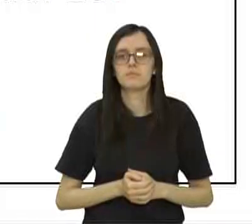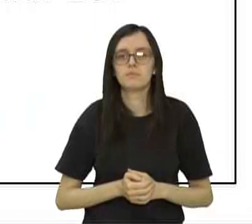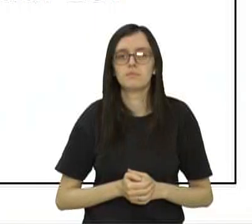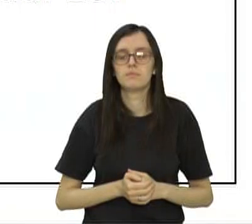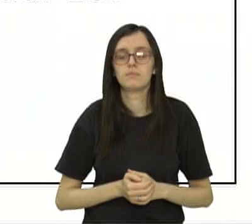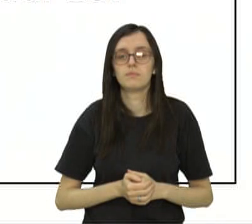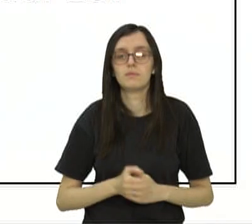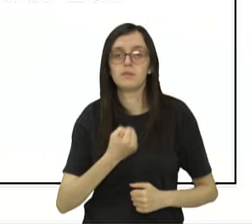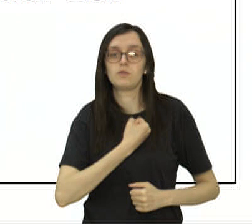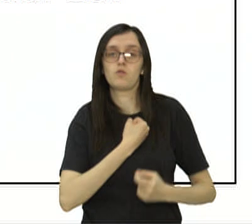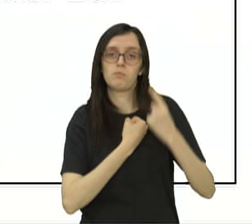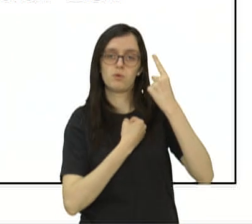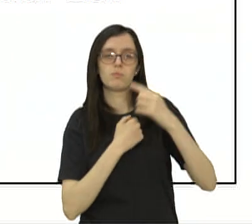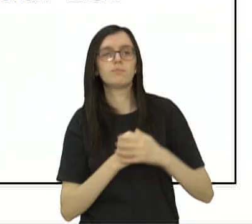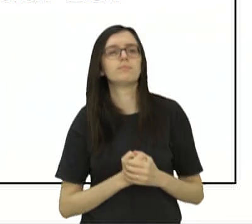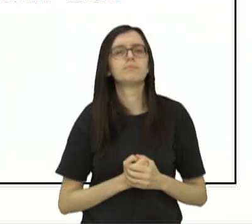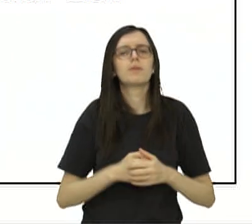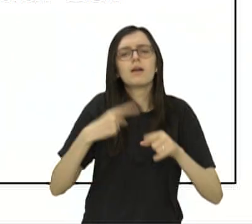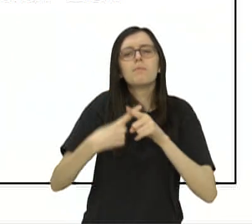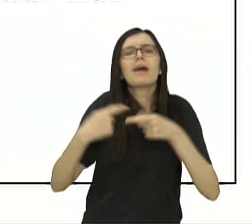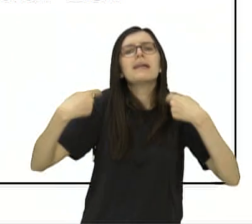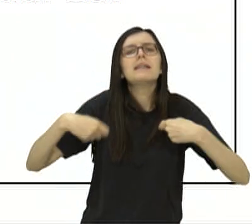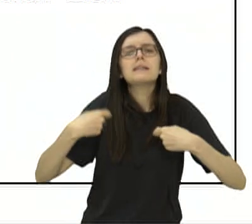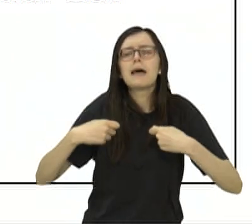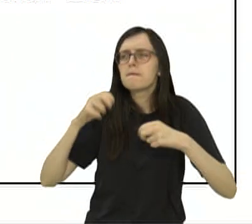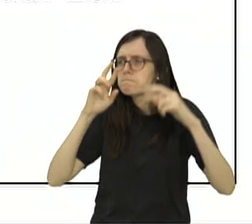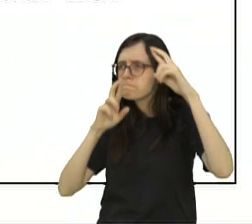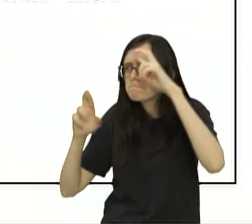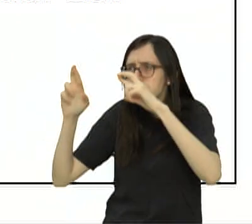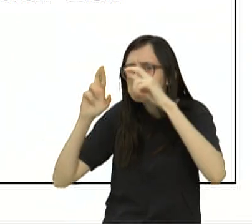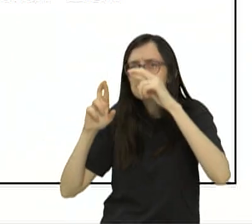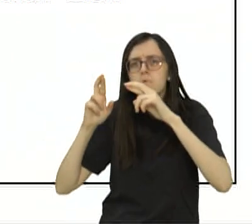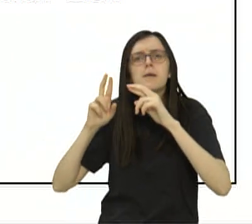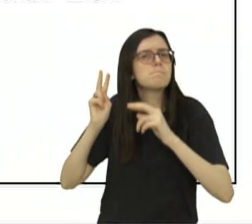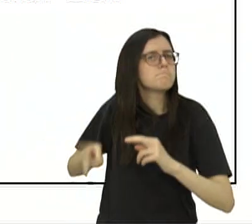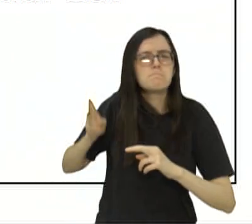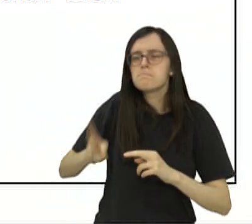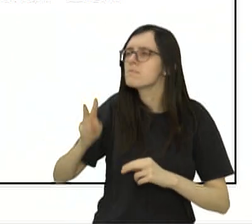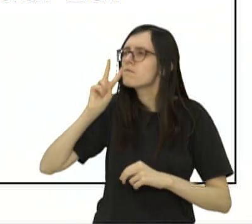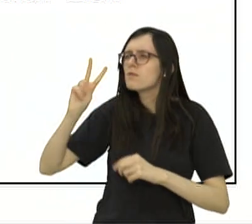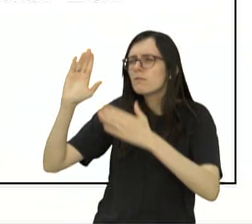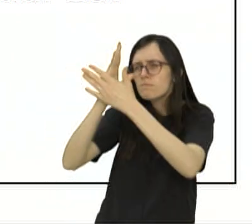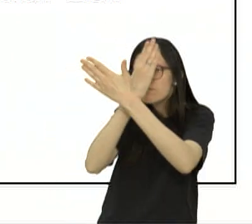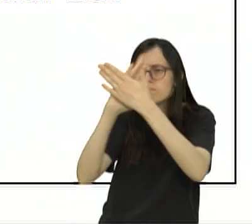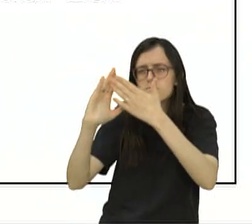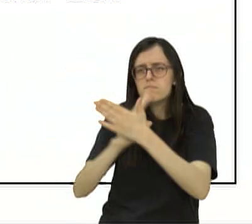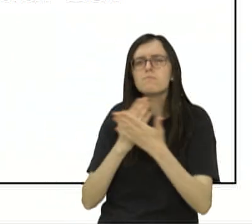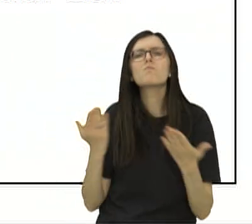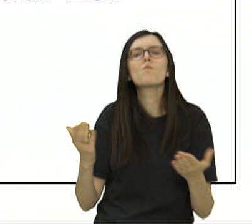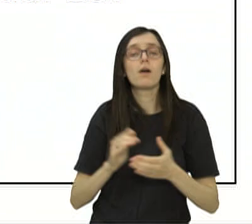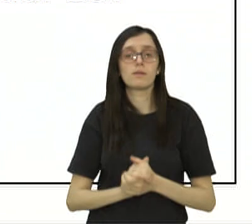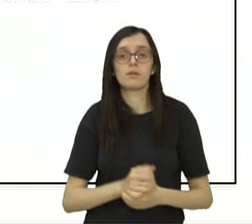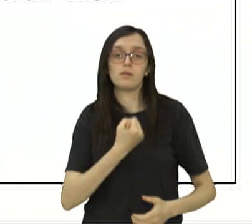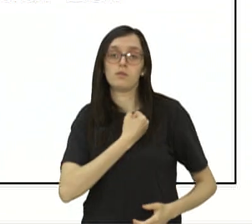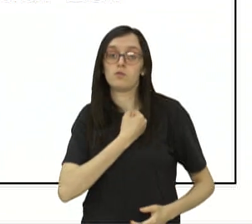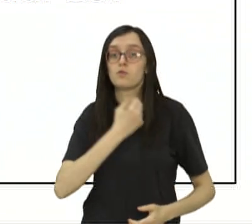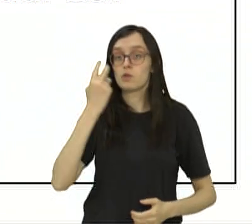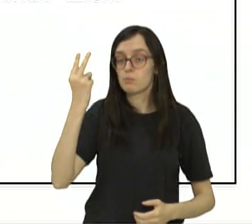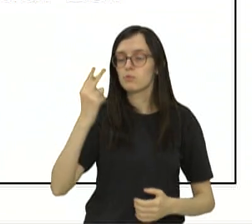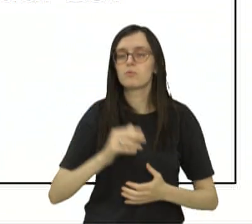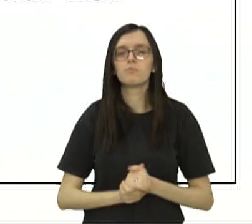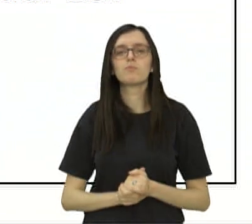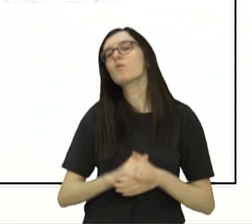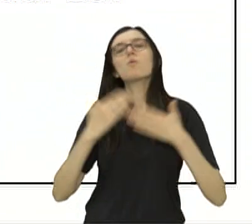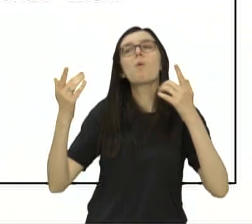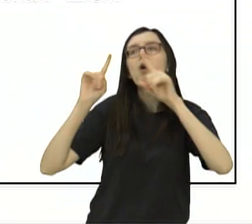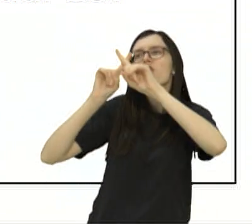que há necessidade de revisão dos recortes regionais existentes no território? Número 2, qual